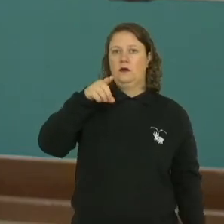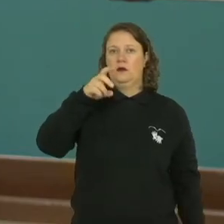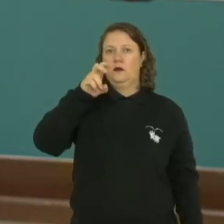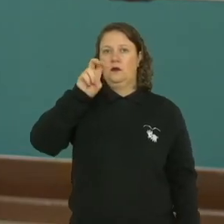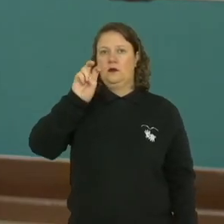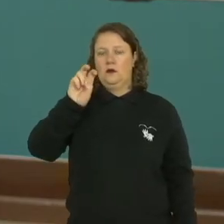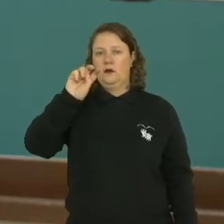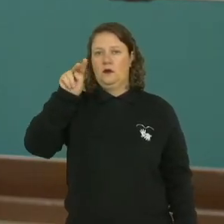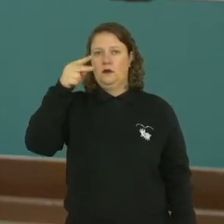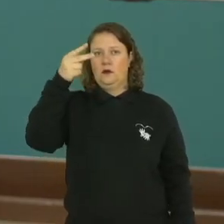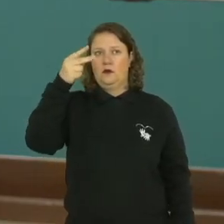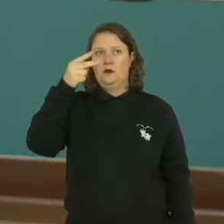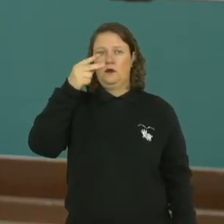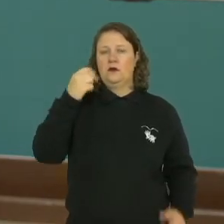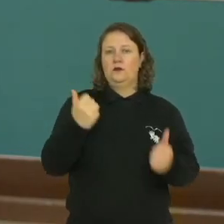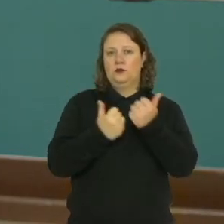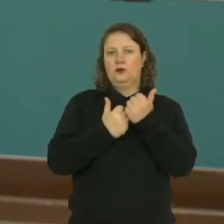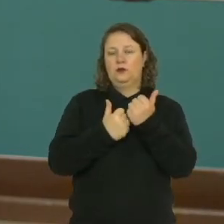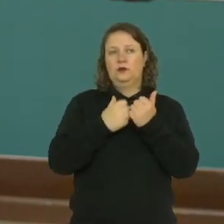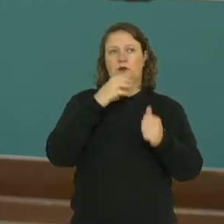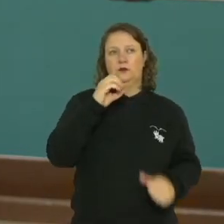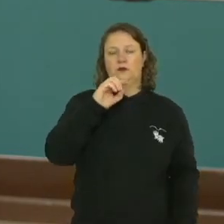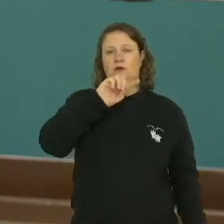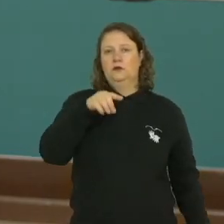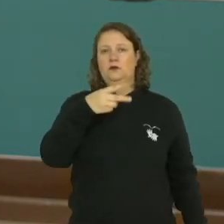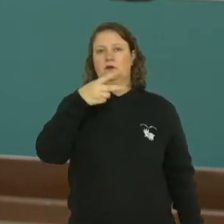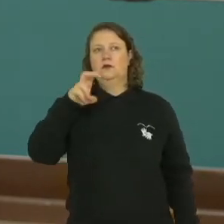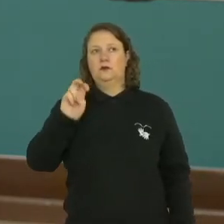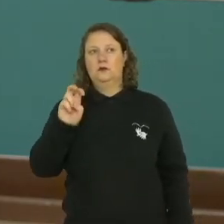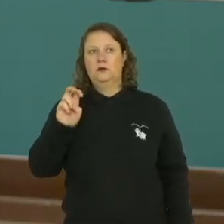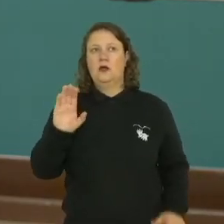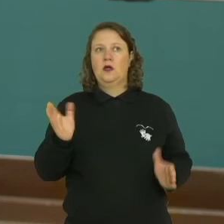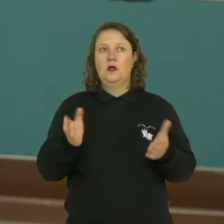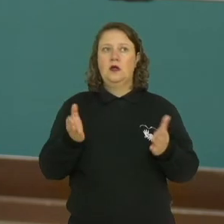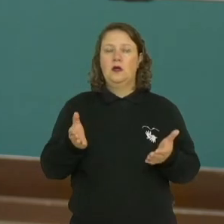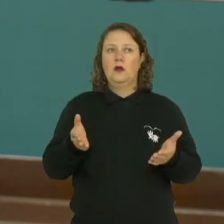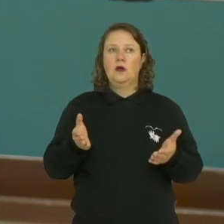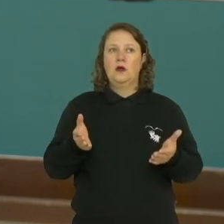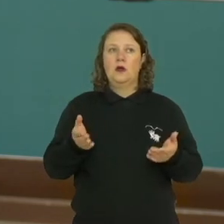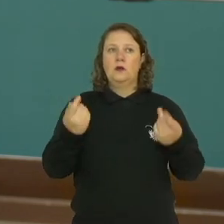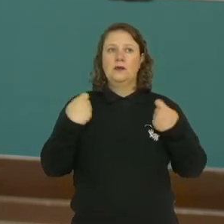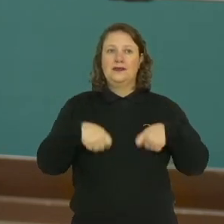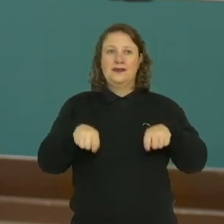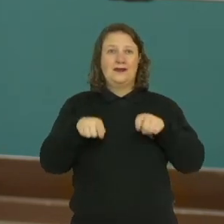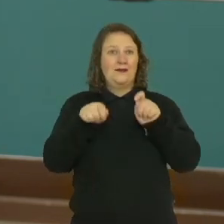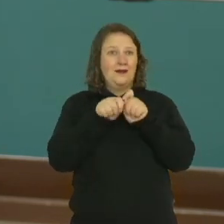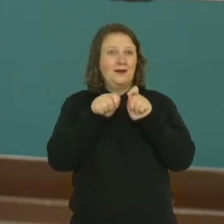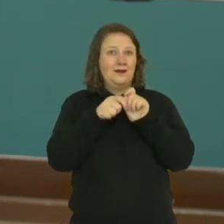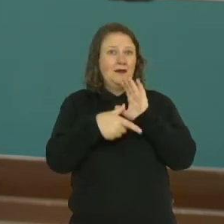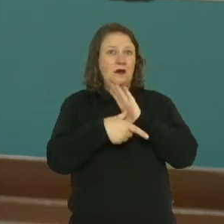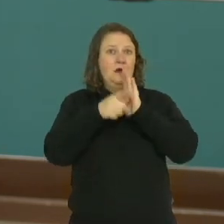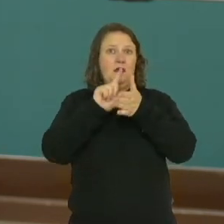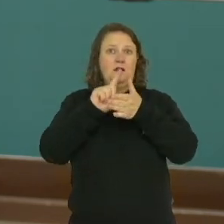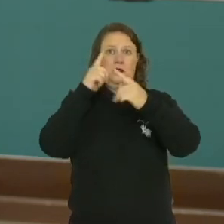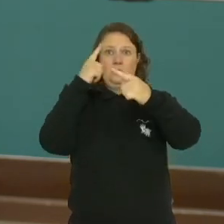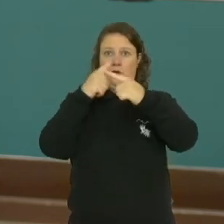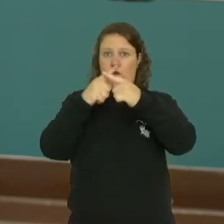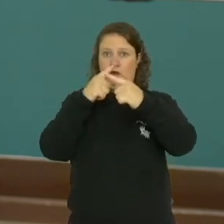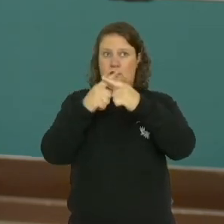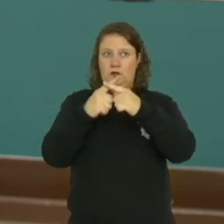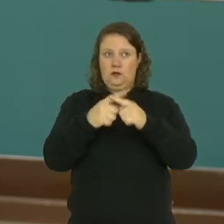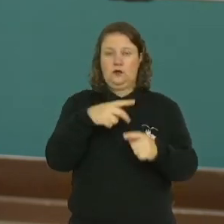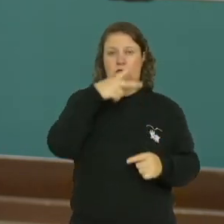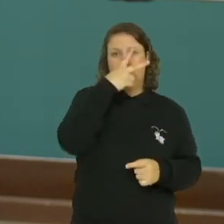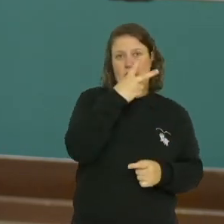substituo por 0,25. Agora, entre a adição e a multiplicação, a nossa prioridade é a multiplicação. 2